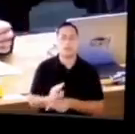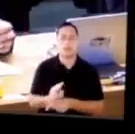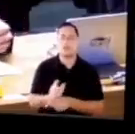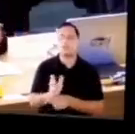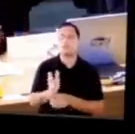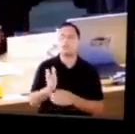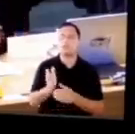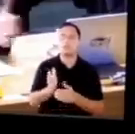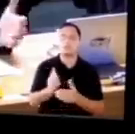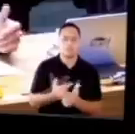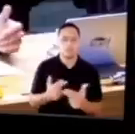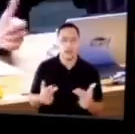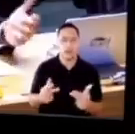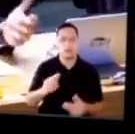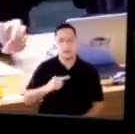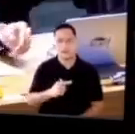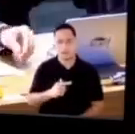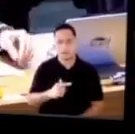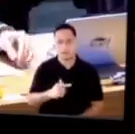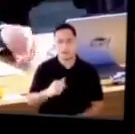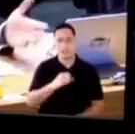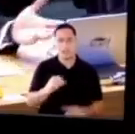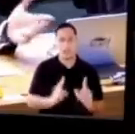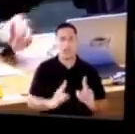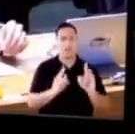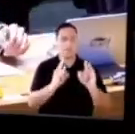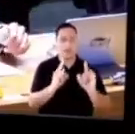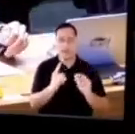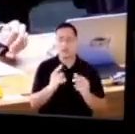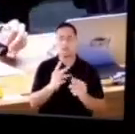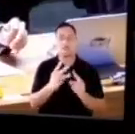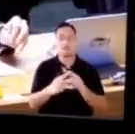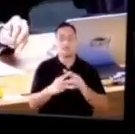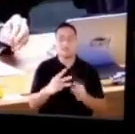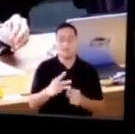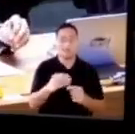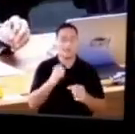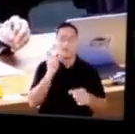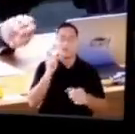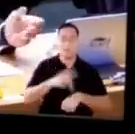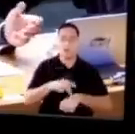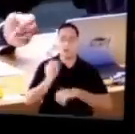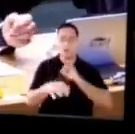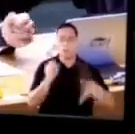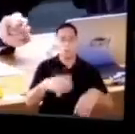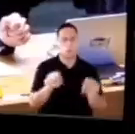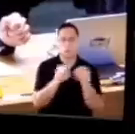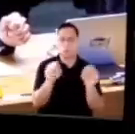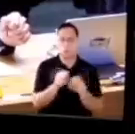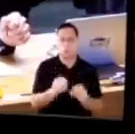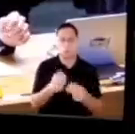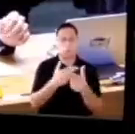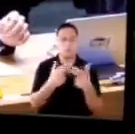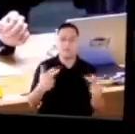com a destruição completa dos três prédios dos poderes brasileiros nenhuma nenhuma